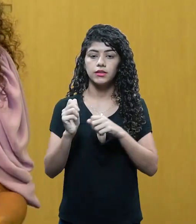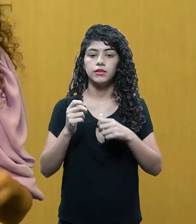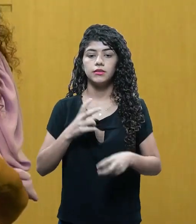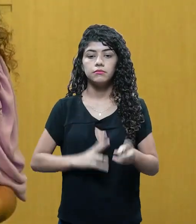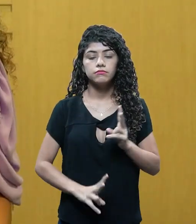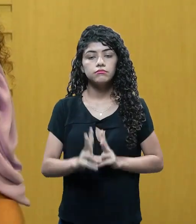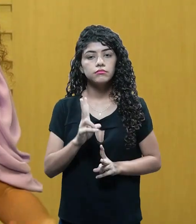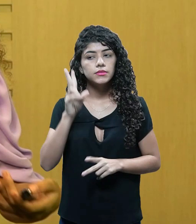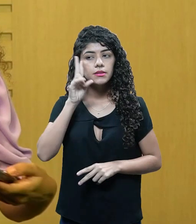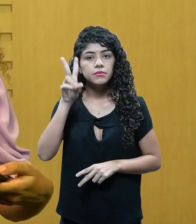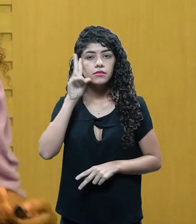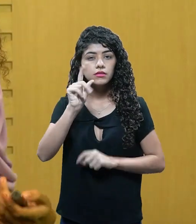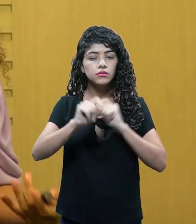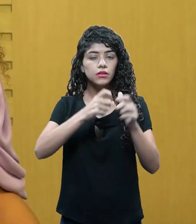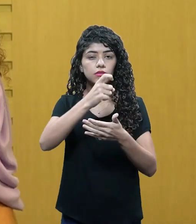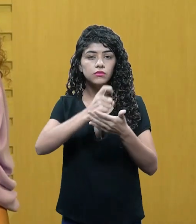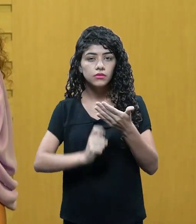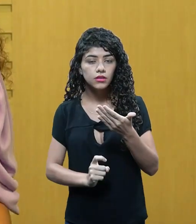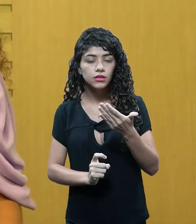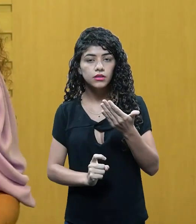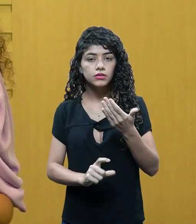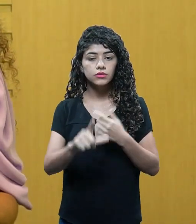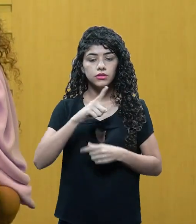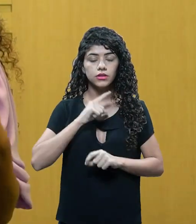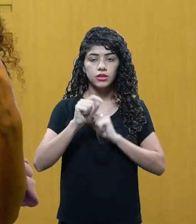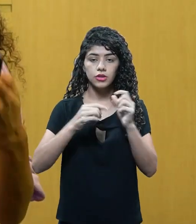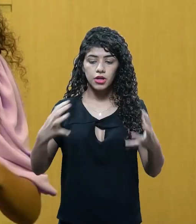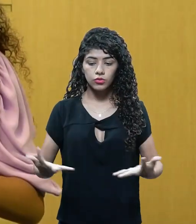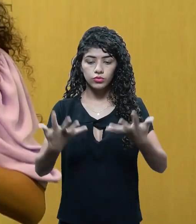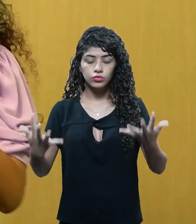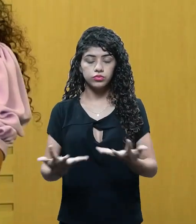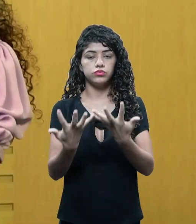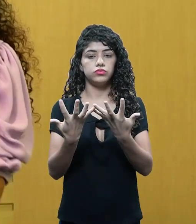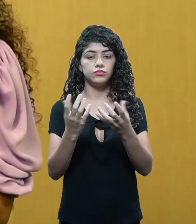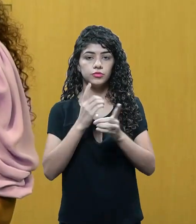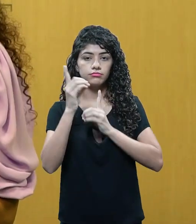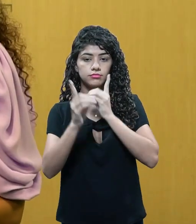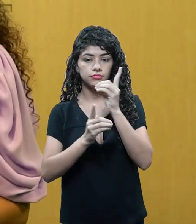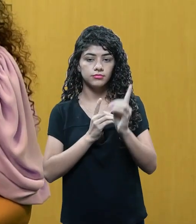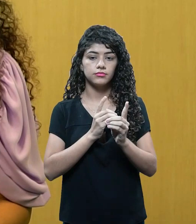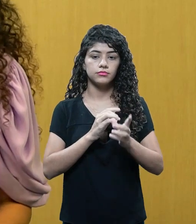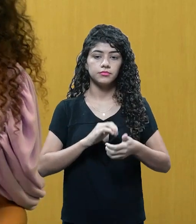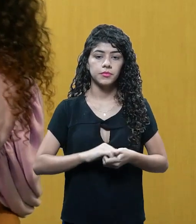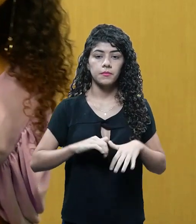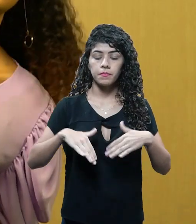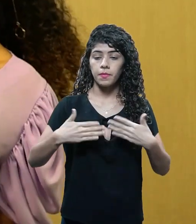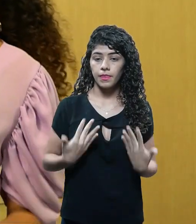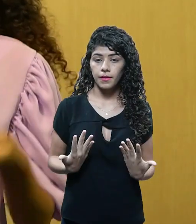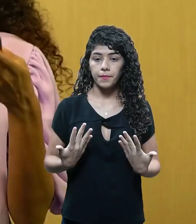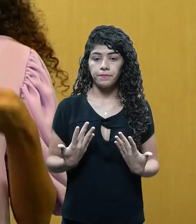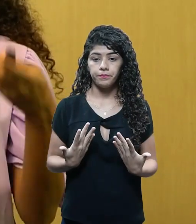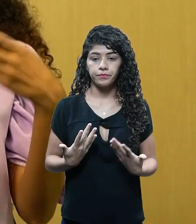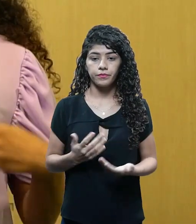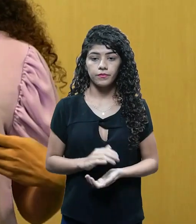dramatúrgica, pensando nos textos que funcionam numa dinâmica de mercado.